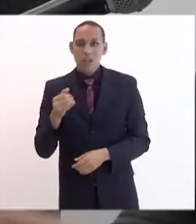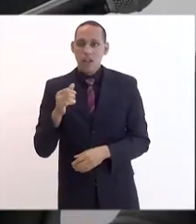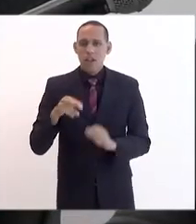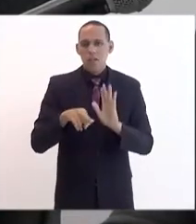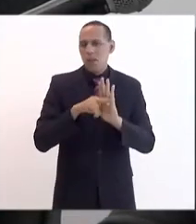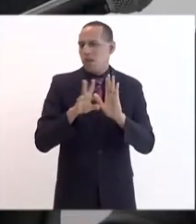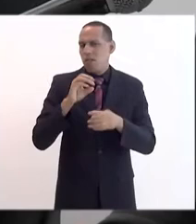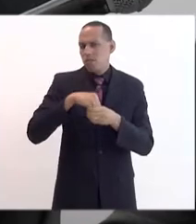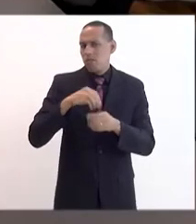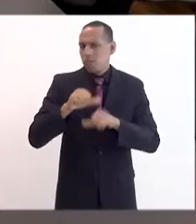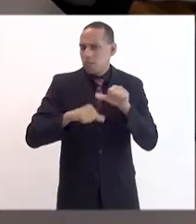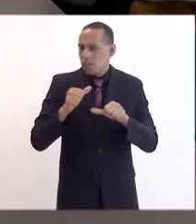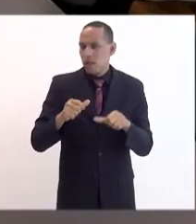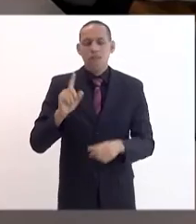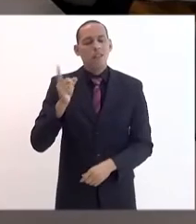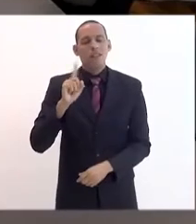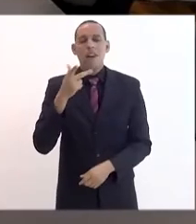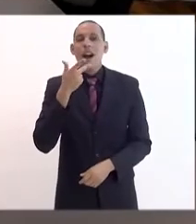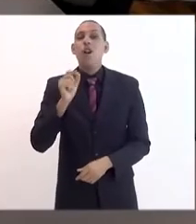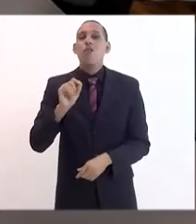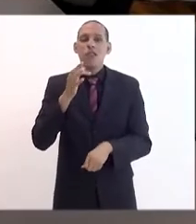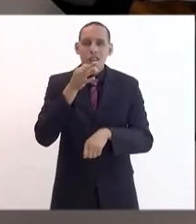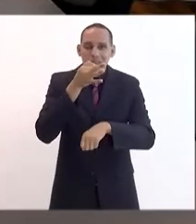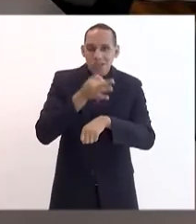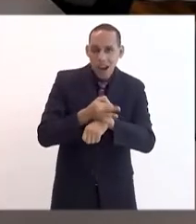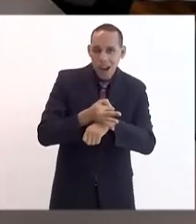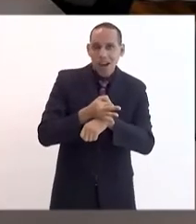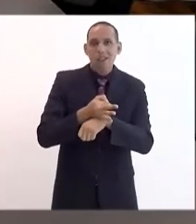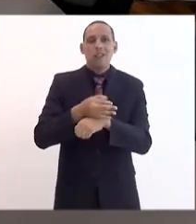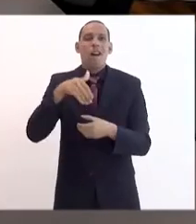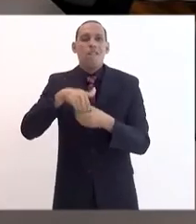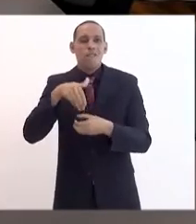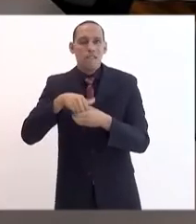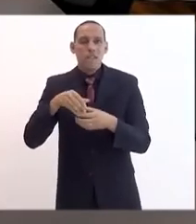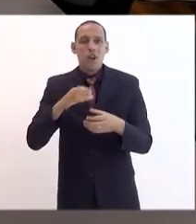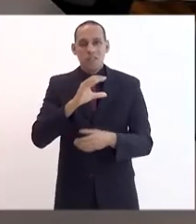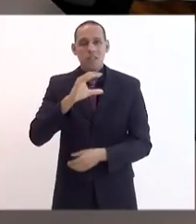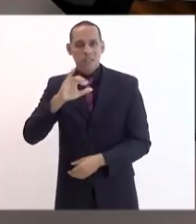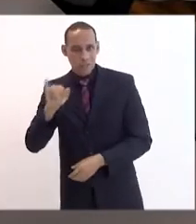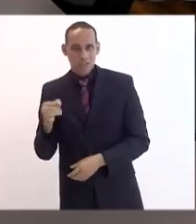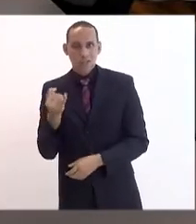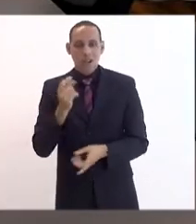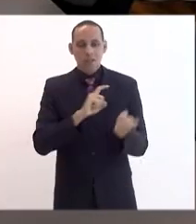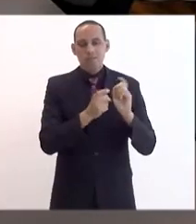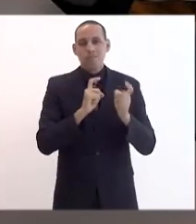tem. Não. O regimento diz ausente na votação da CCJ. Durante